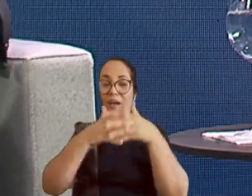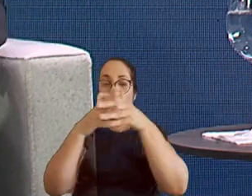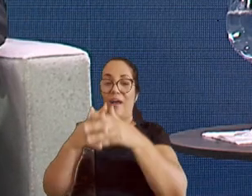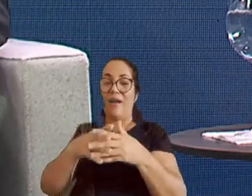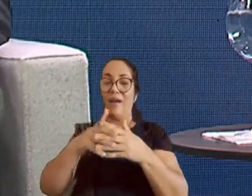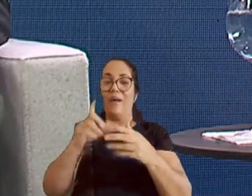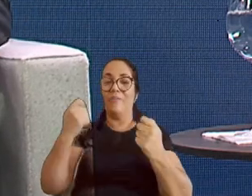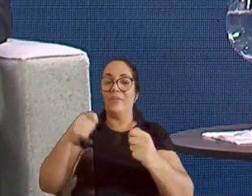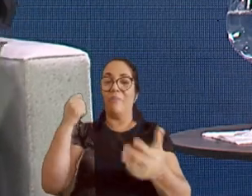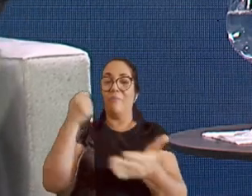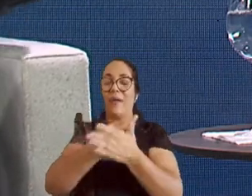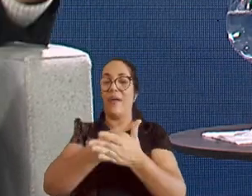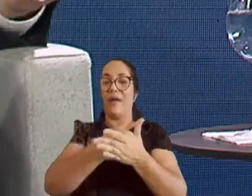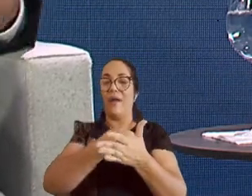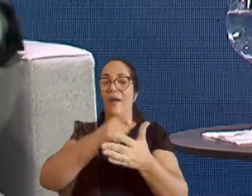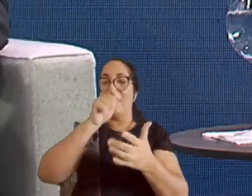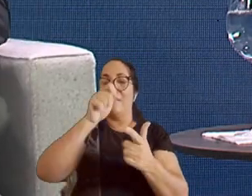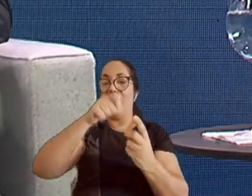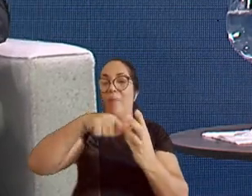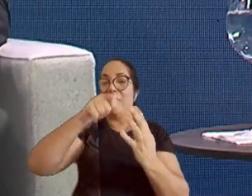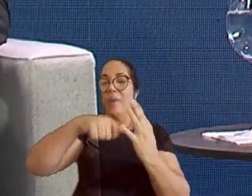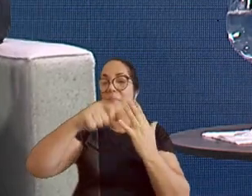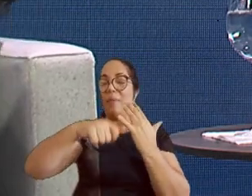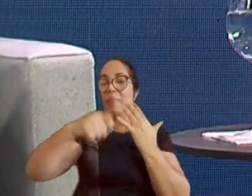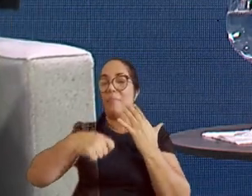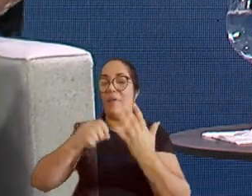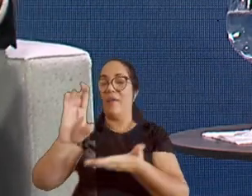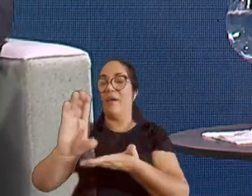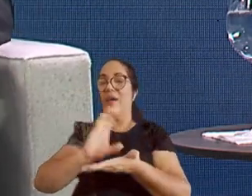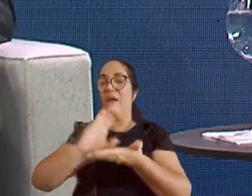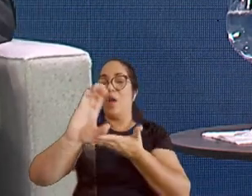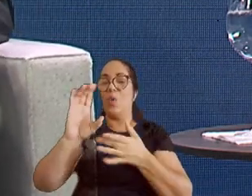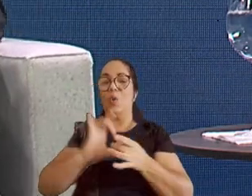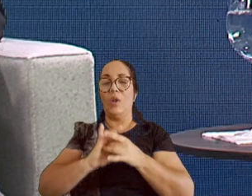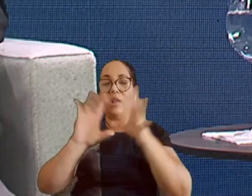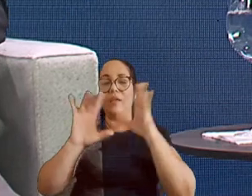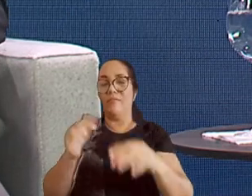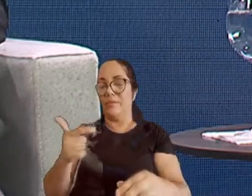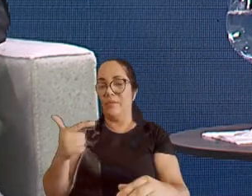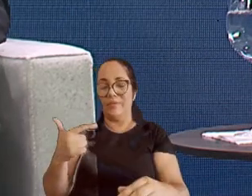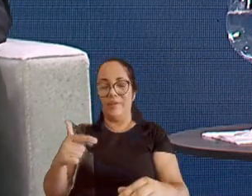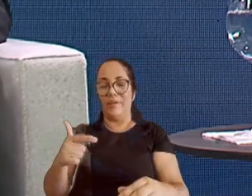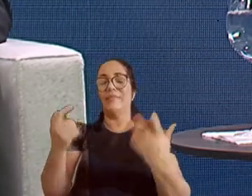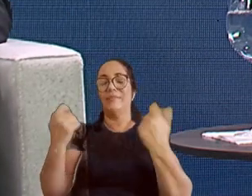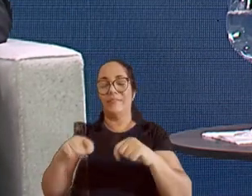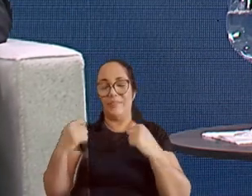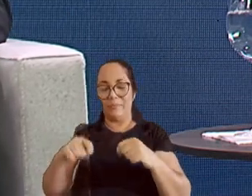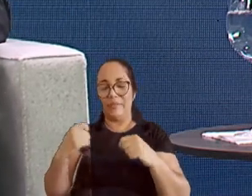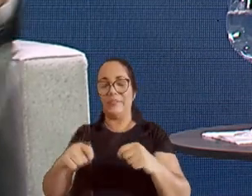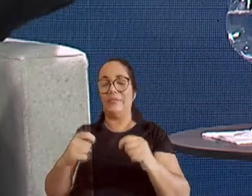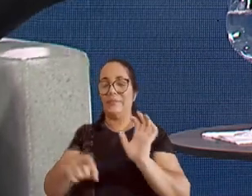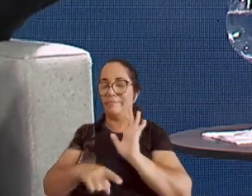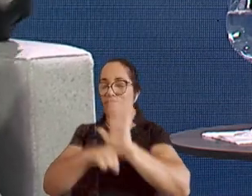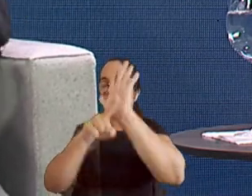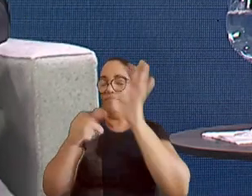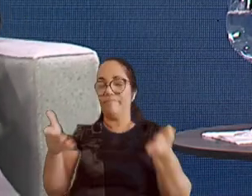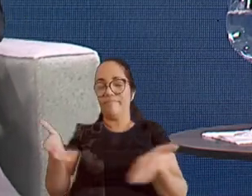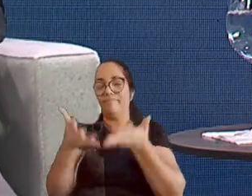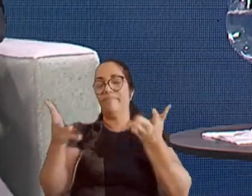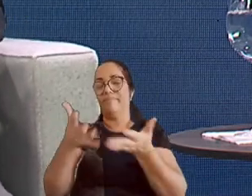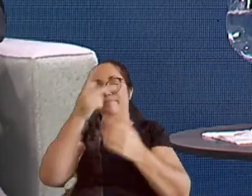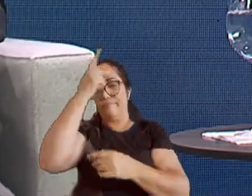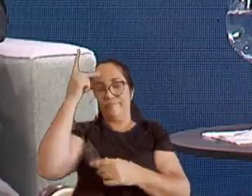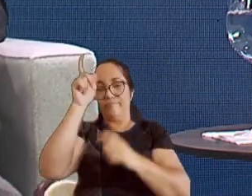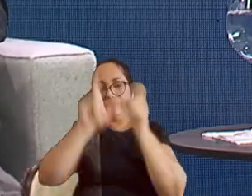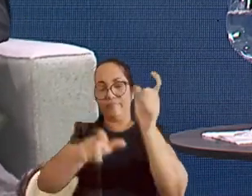tem posto com recurso livre mas de novo é uma oportunidade que o mercado de capitais acessar esse produtor de uma forma diferente mas acho que o seguro acho que